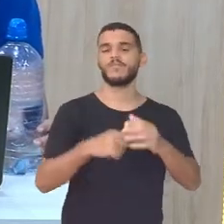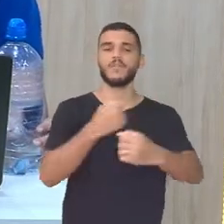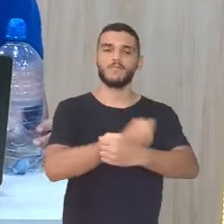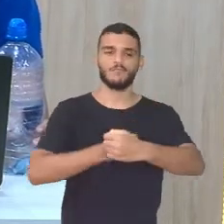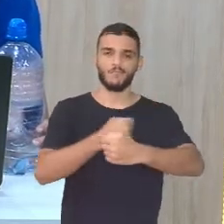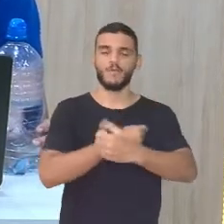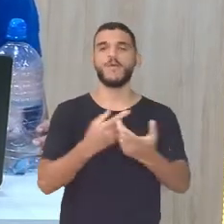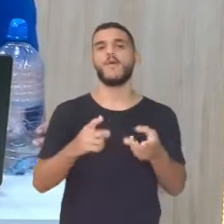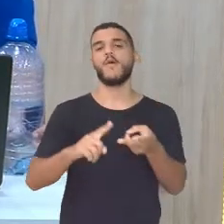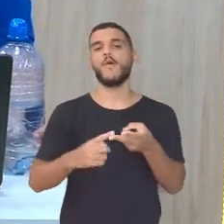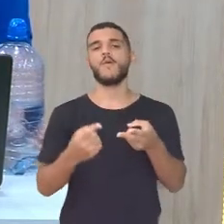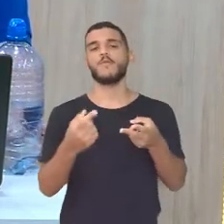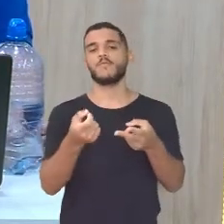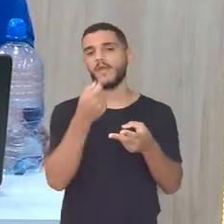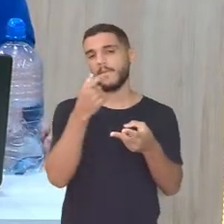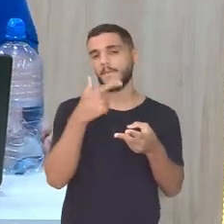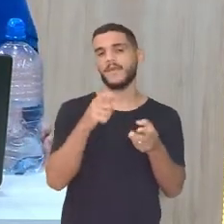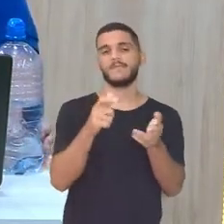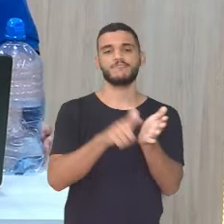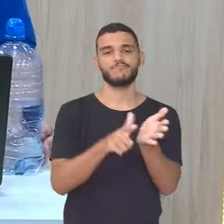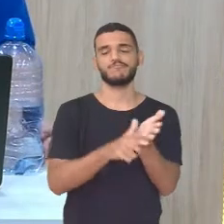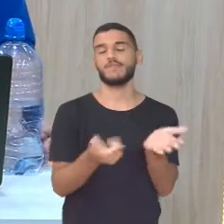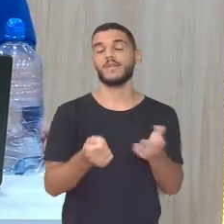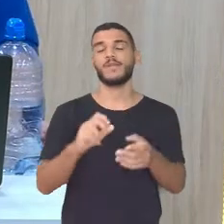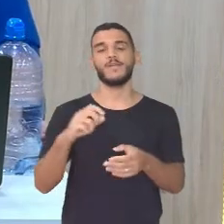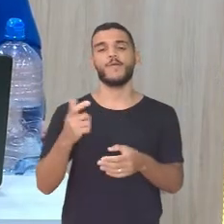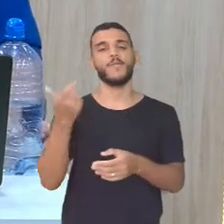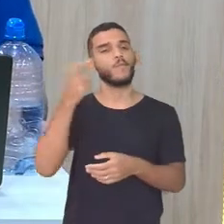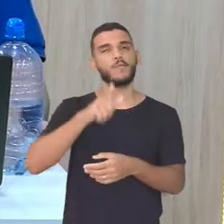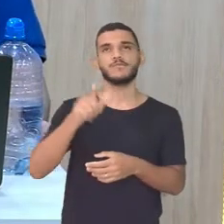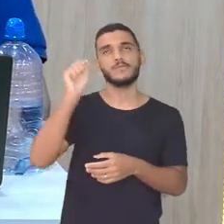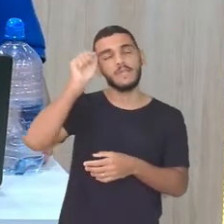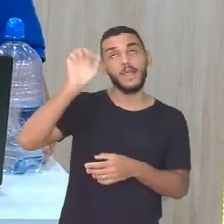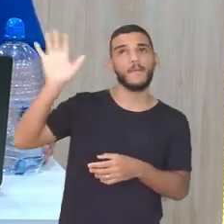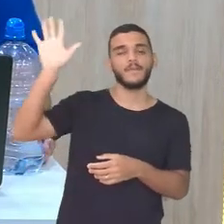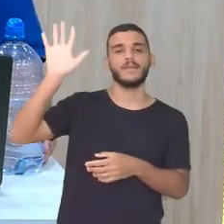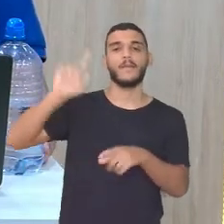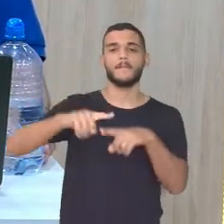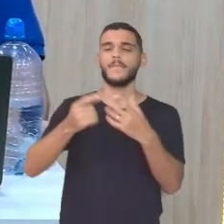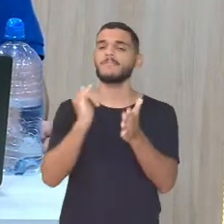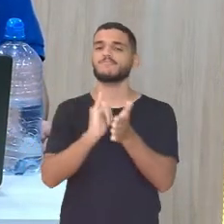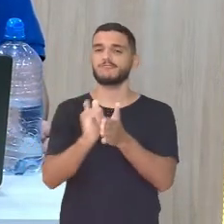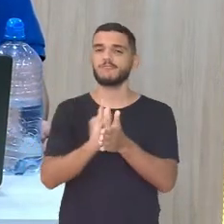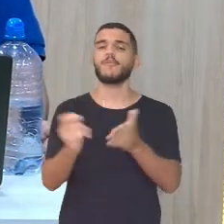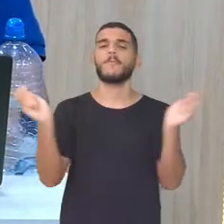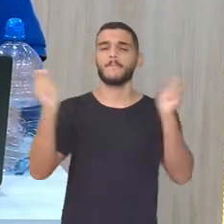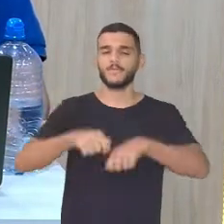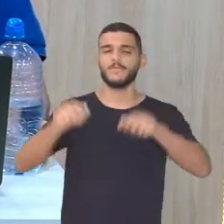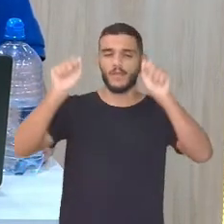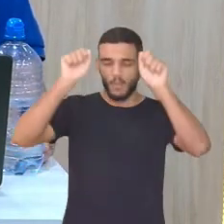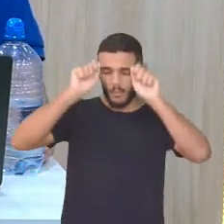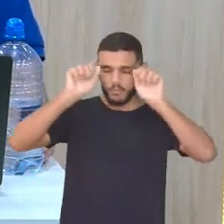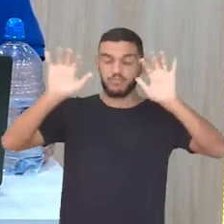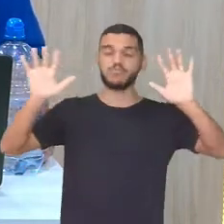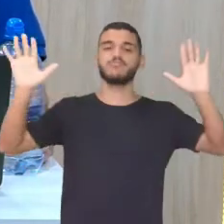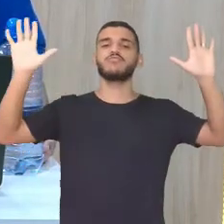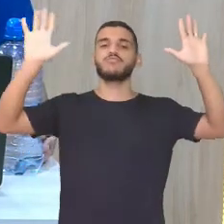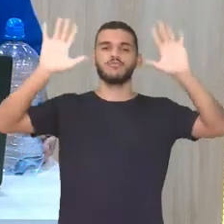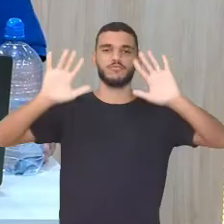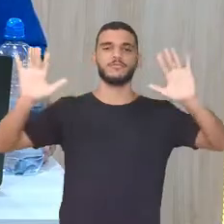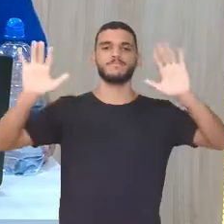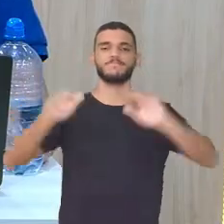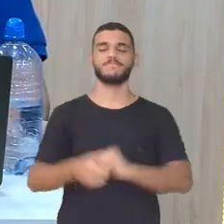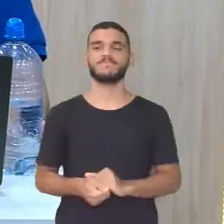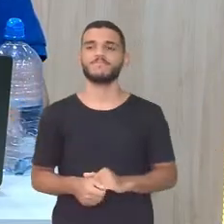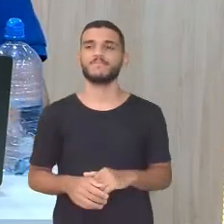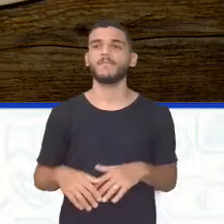não pode ser tão imaginativo. No conto, a gente pode dar vazão a toda a nossa criatividade, toda a nossa imaginação.